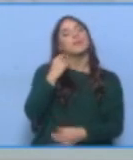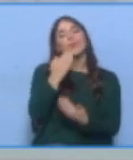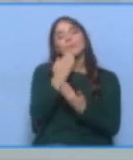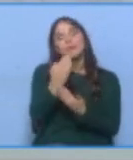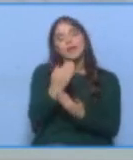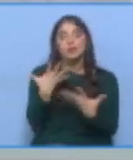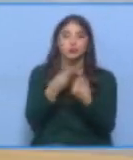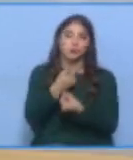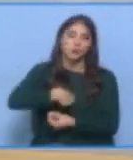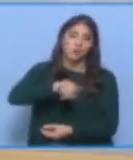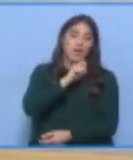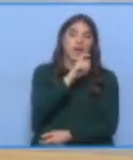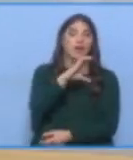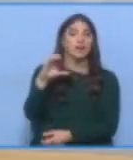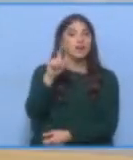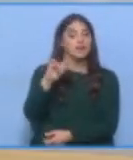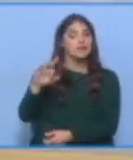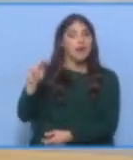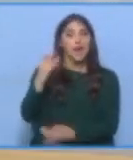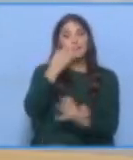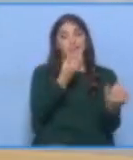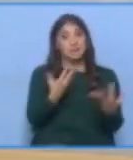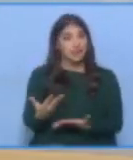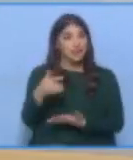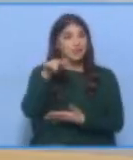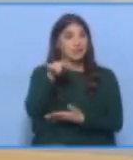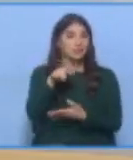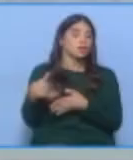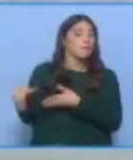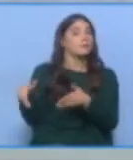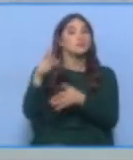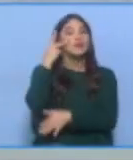estado aqui no programa Eclésia a apresentar este percurso de vida de Carlo Acutis.